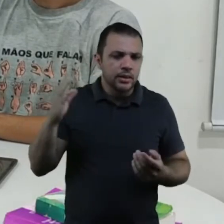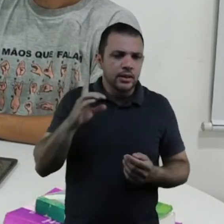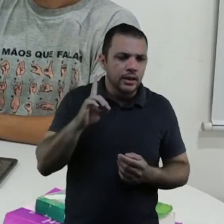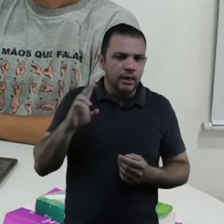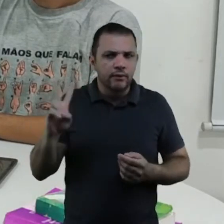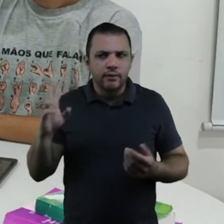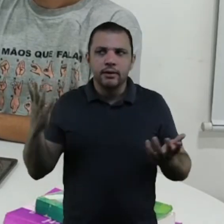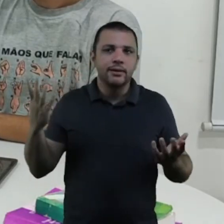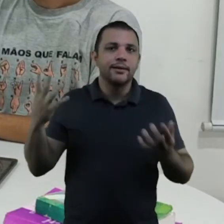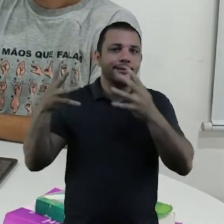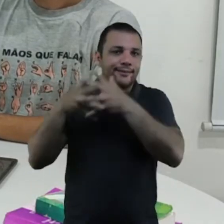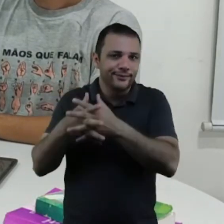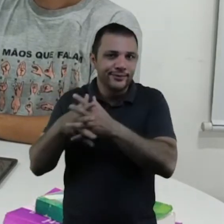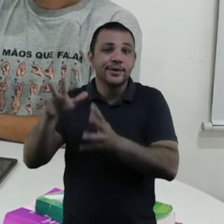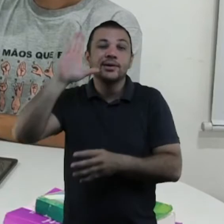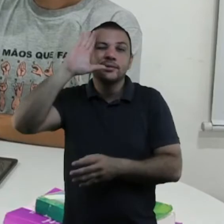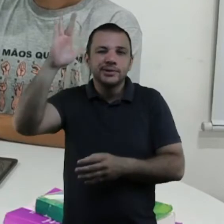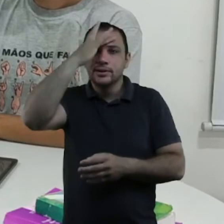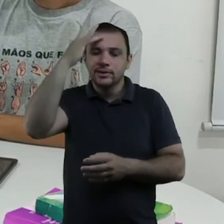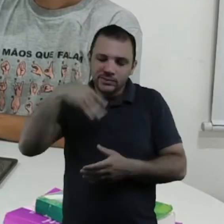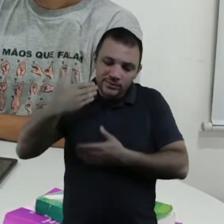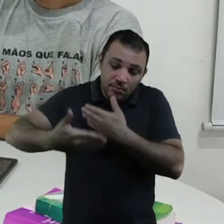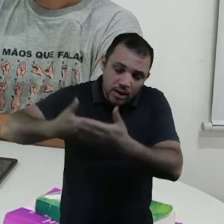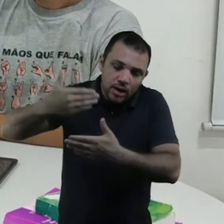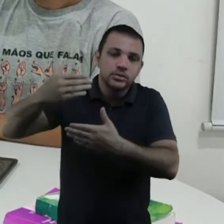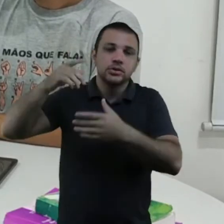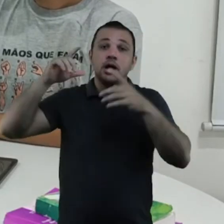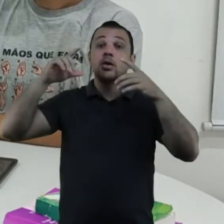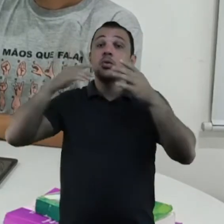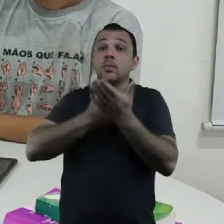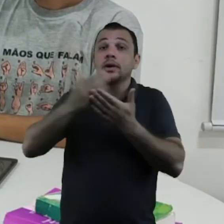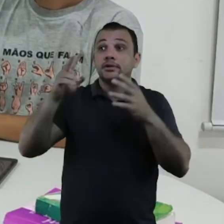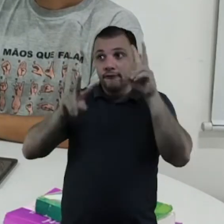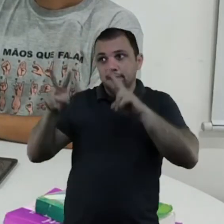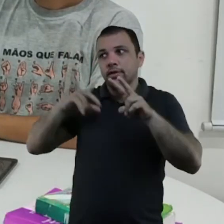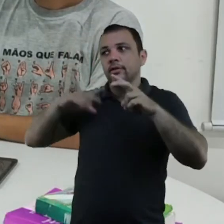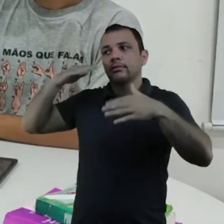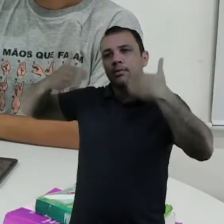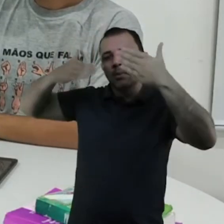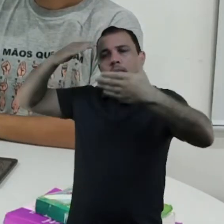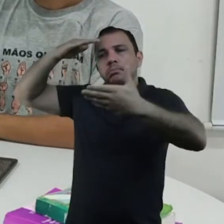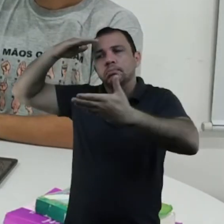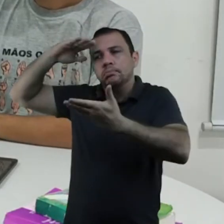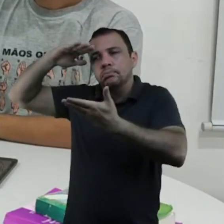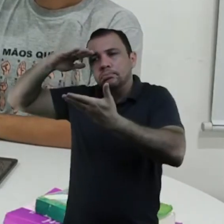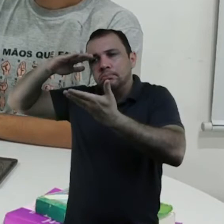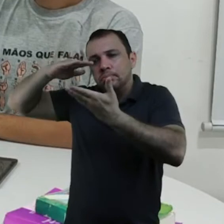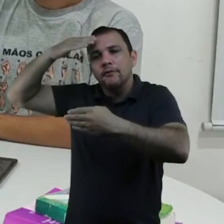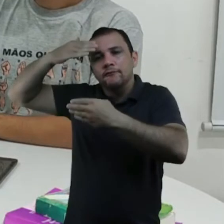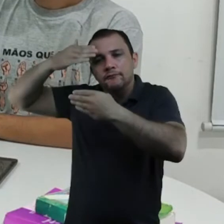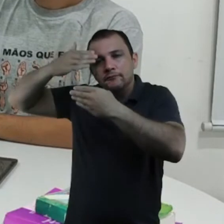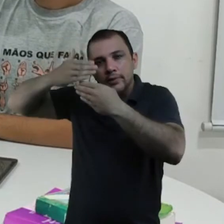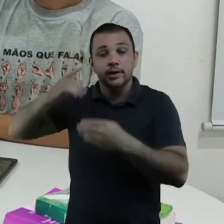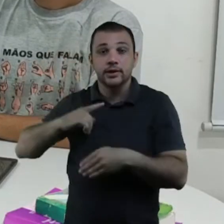confusão, principalmente uma pessoa, por exemplo, que está perdendo a visão, porque às vezes ela quer olhar para a tela está ampliada, existe